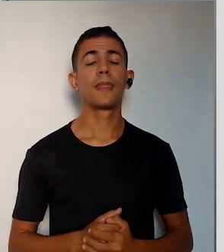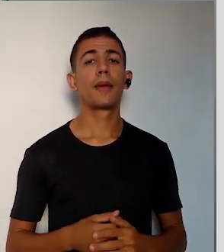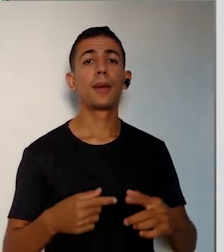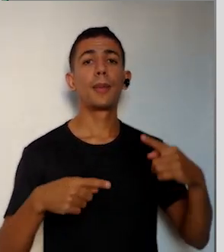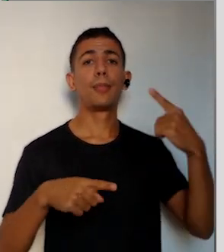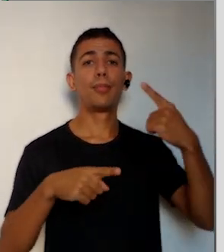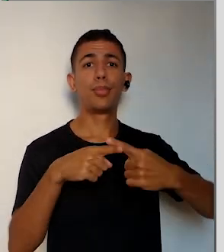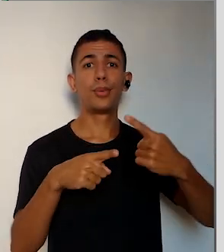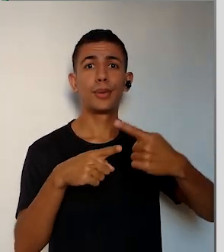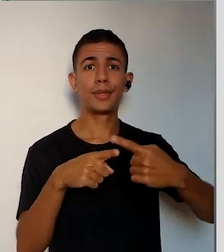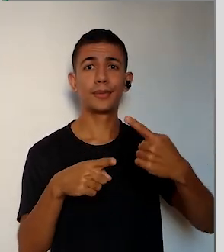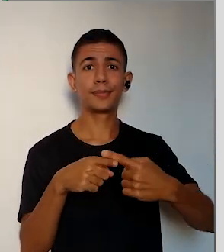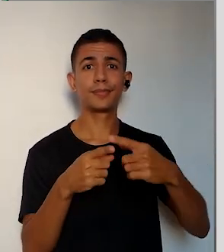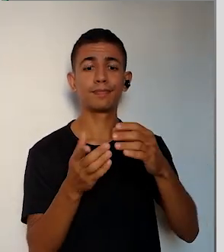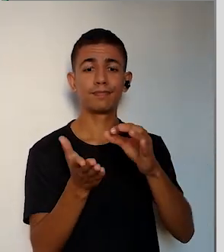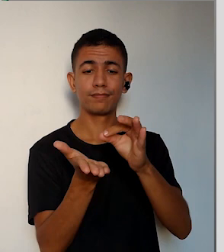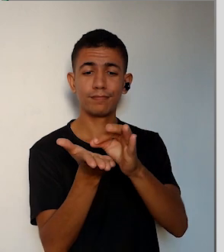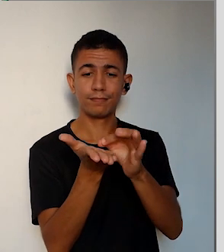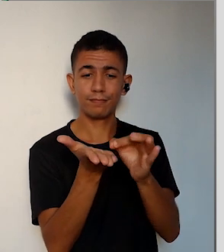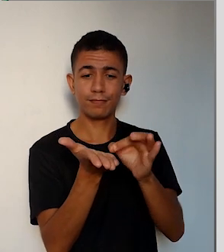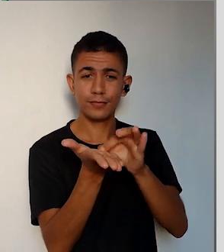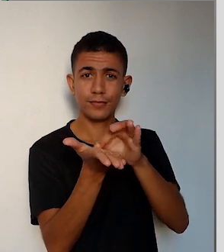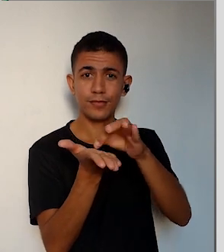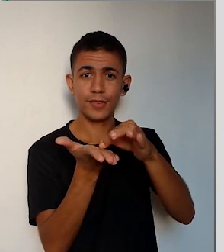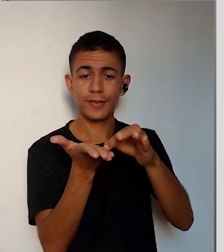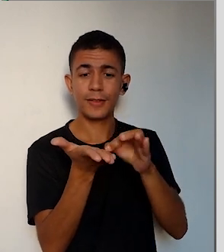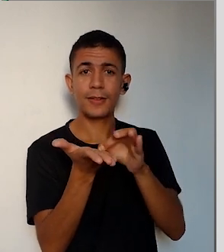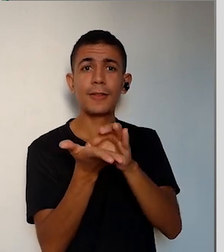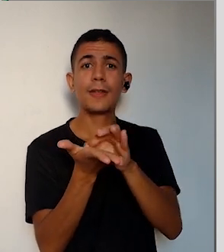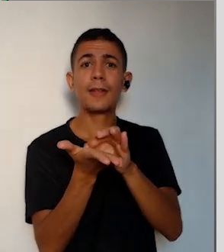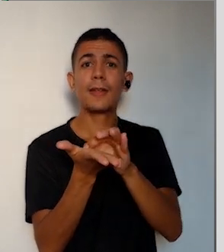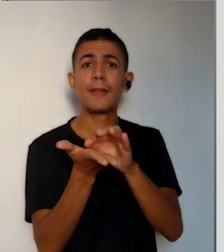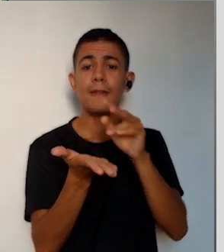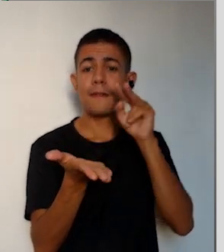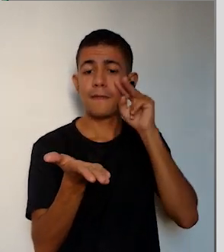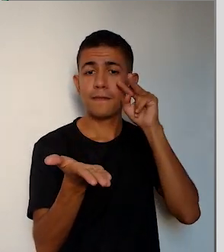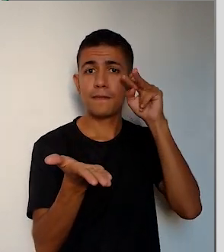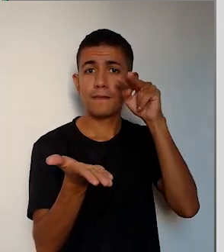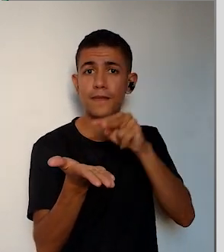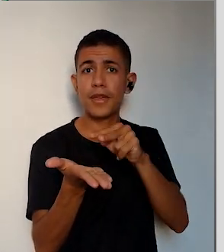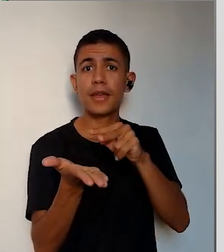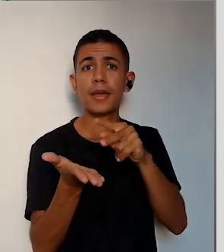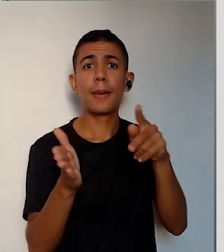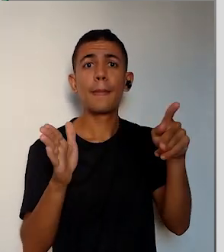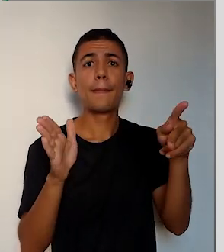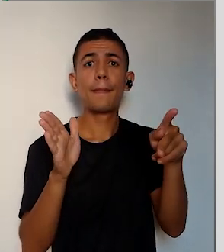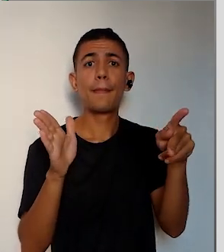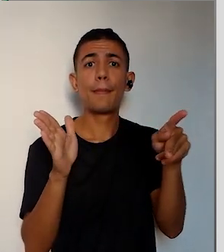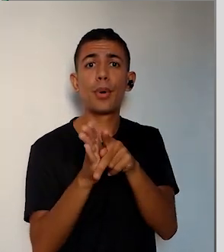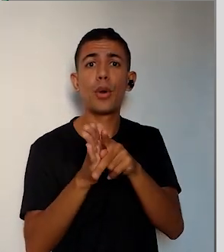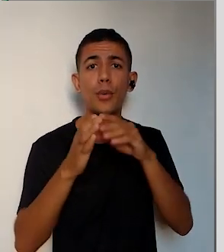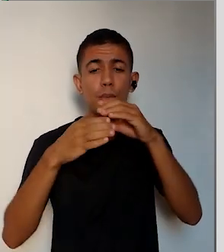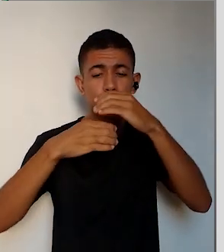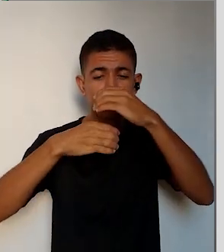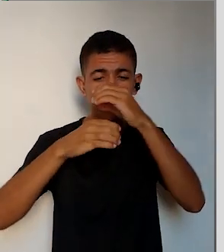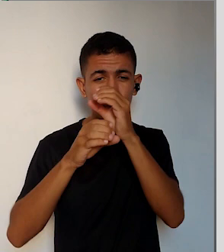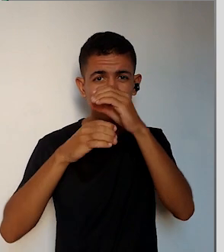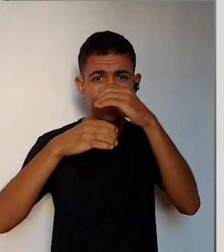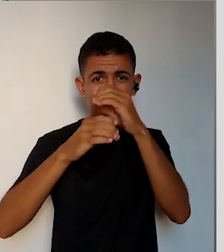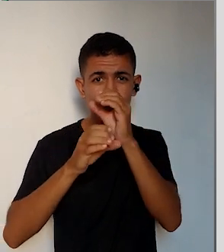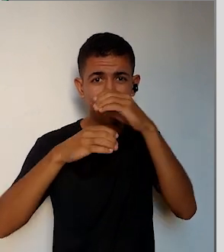já que as miofibrilas são visíveis apenas em microscopia eletrônica.